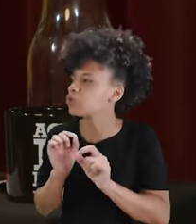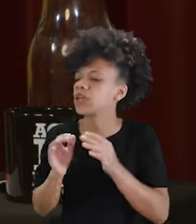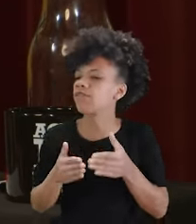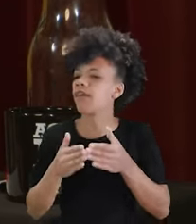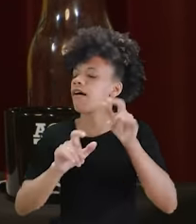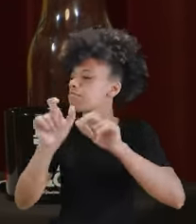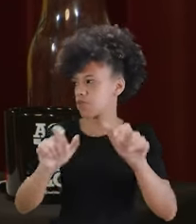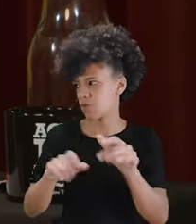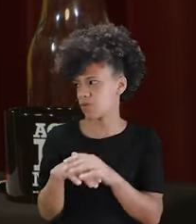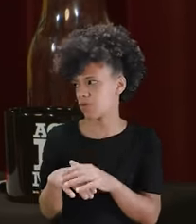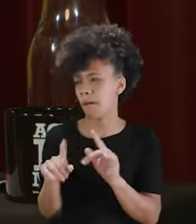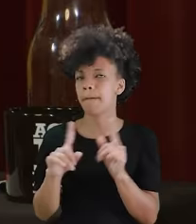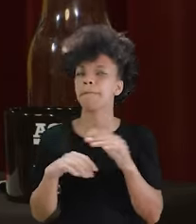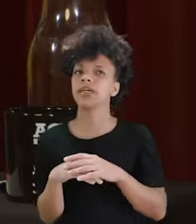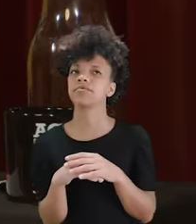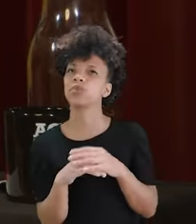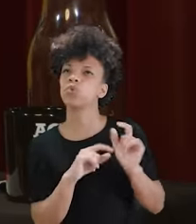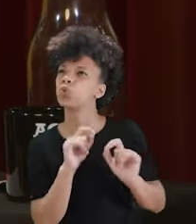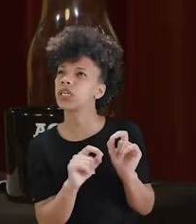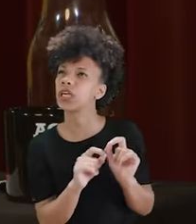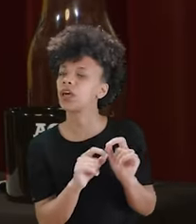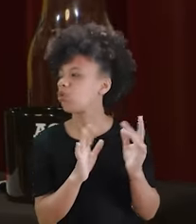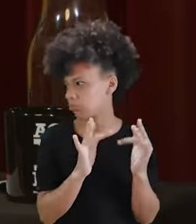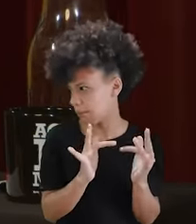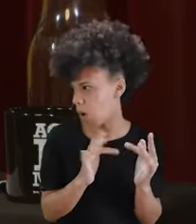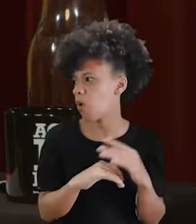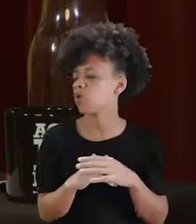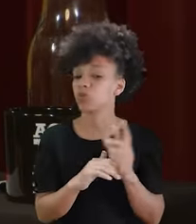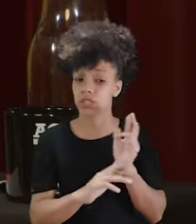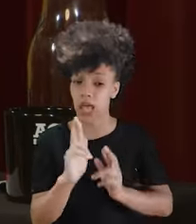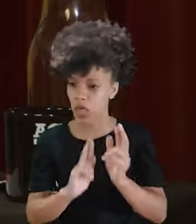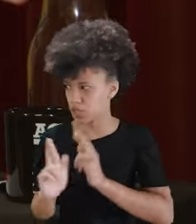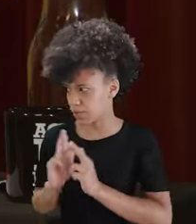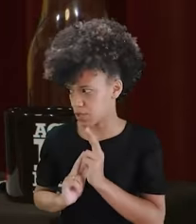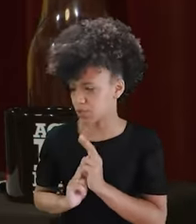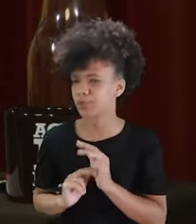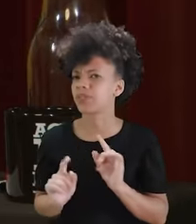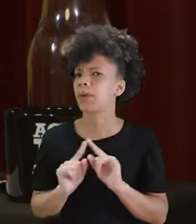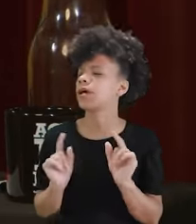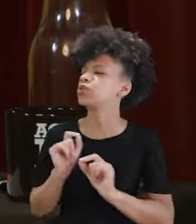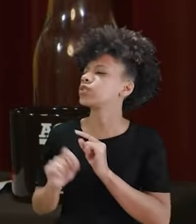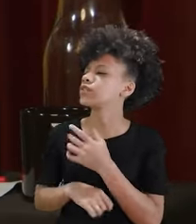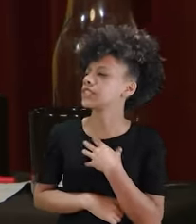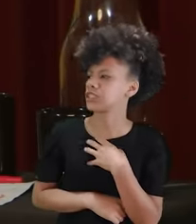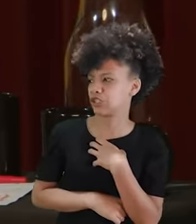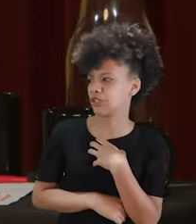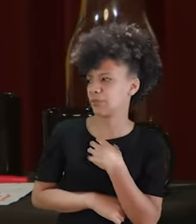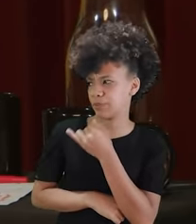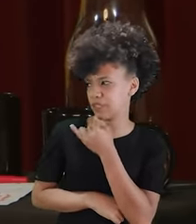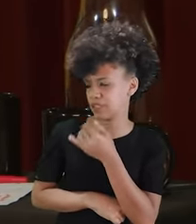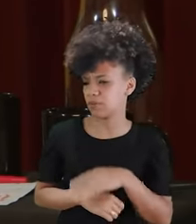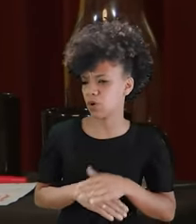então vou será a gente tava falando sobre a coisa do dos namoros né dos relacionamentos O que que você